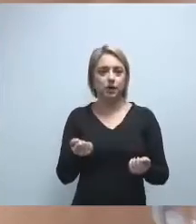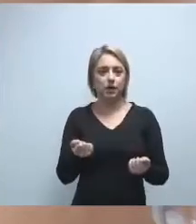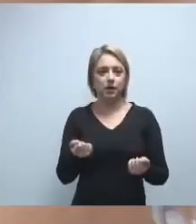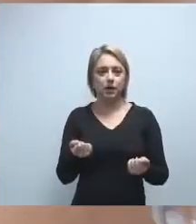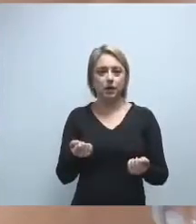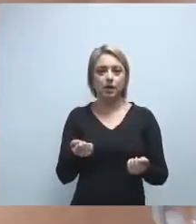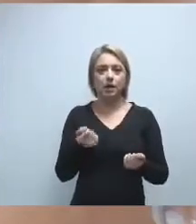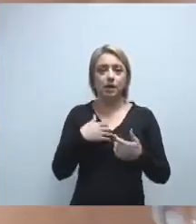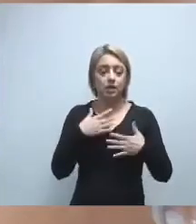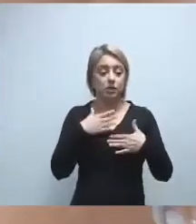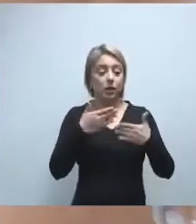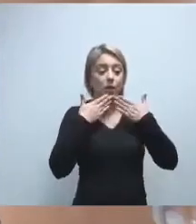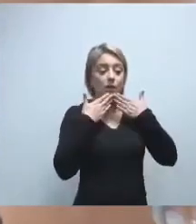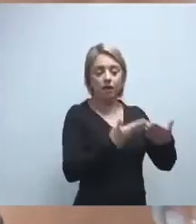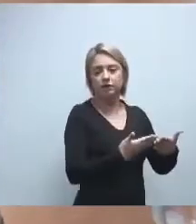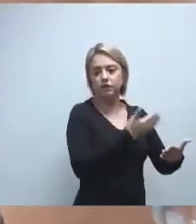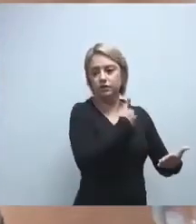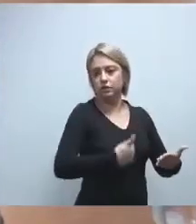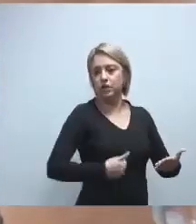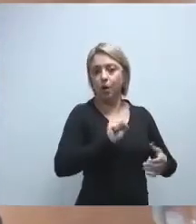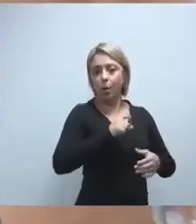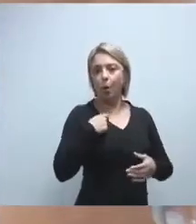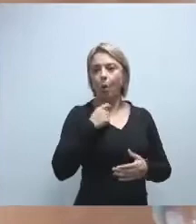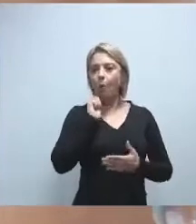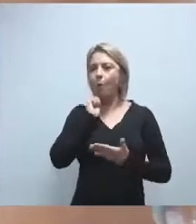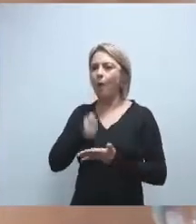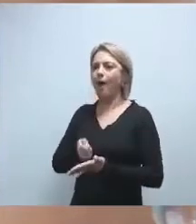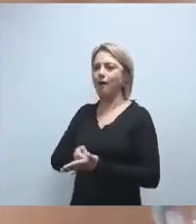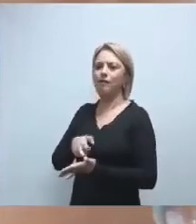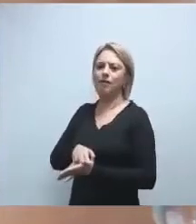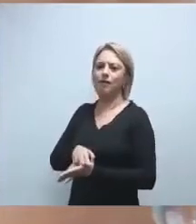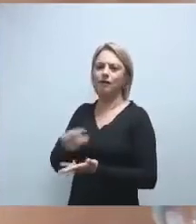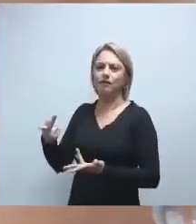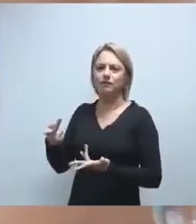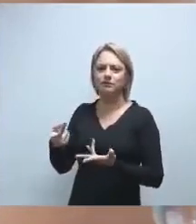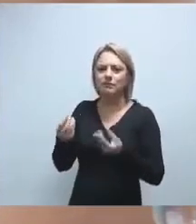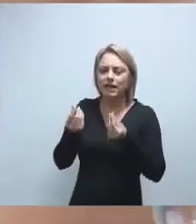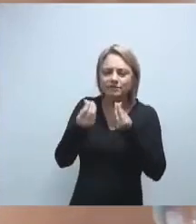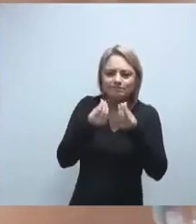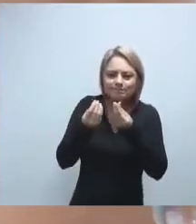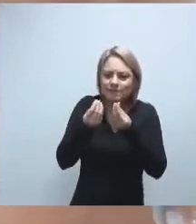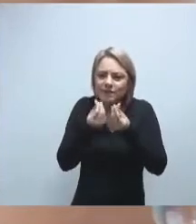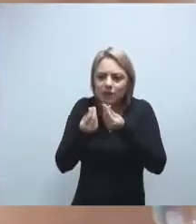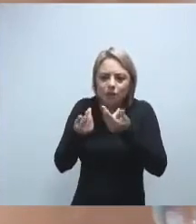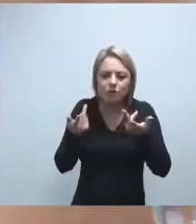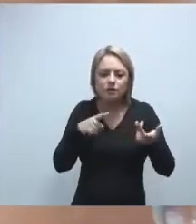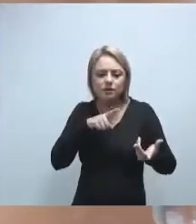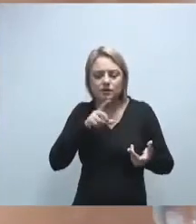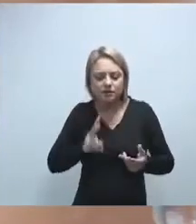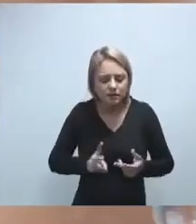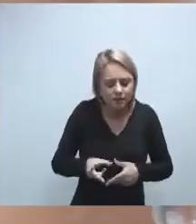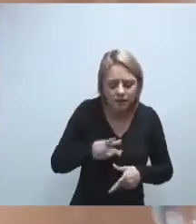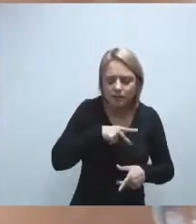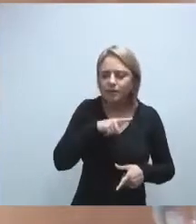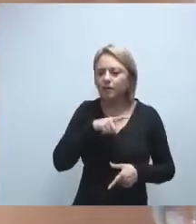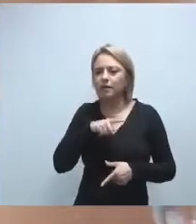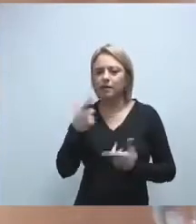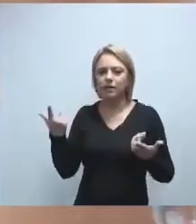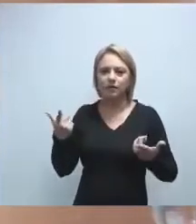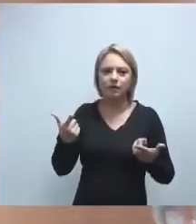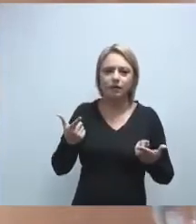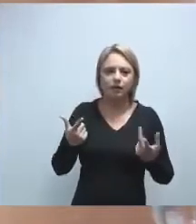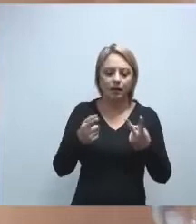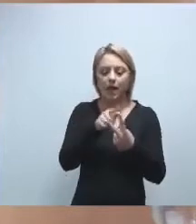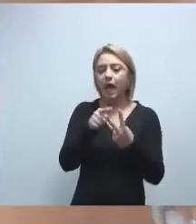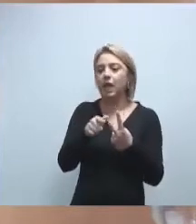o seu era defensor da união essa a polia sempre existiu enquanto existe exerci a